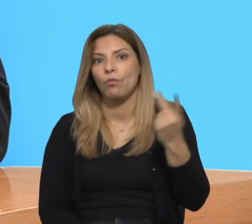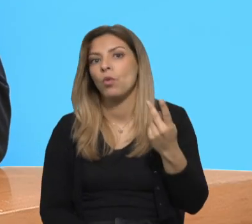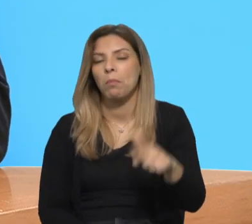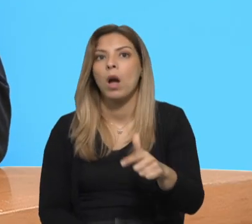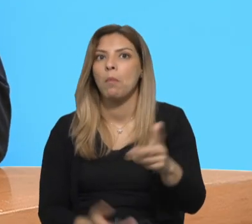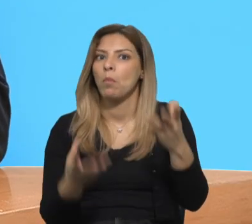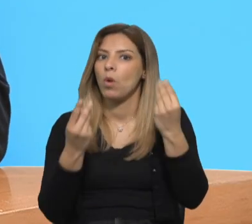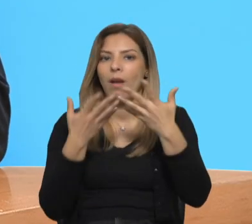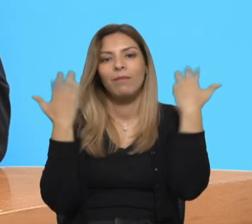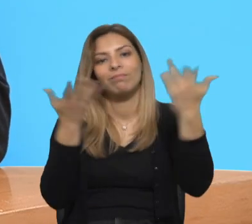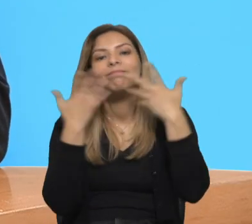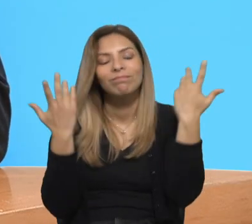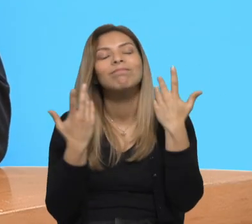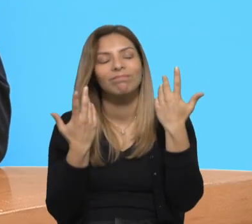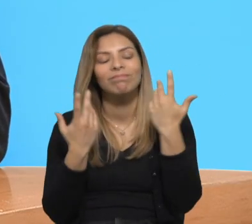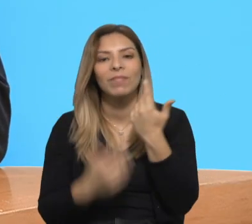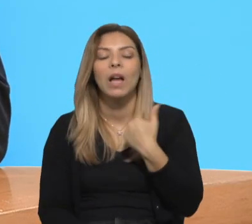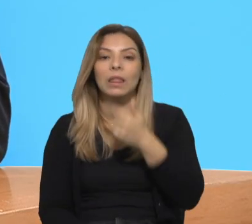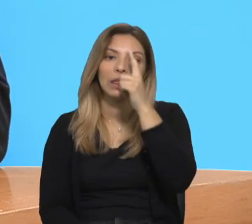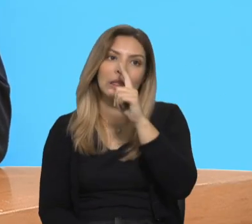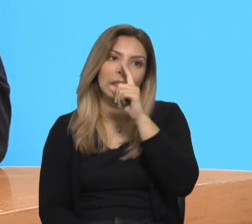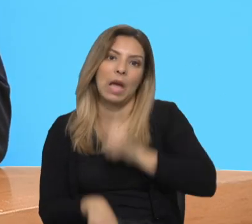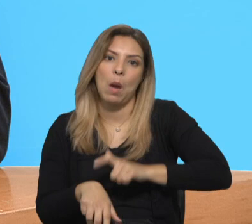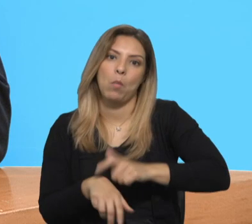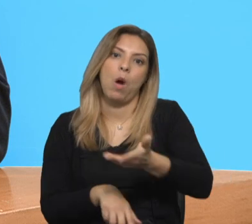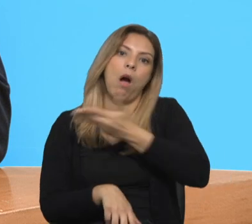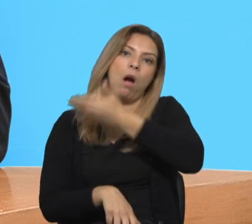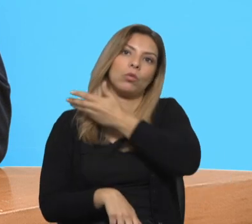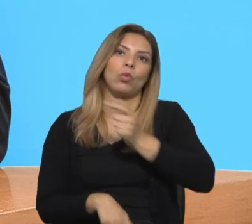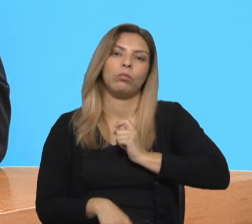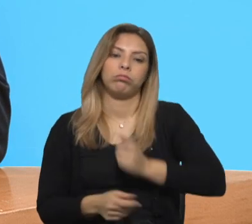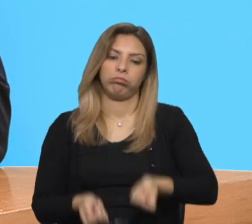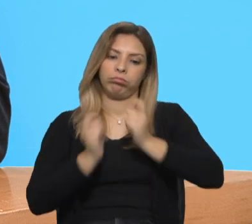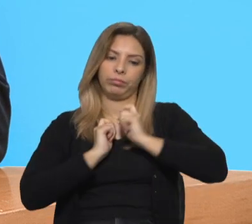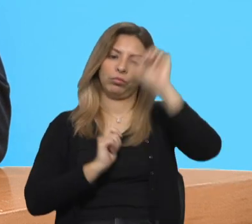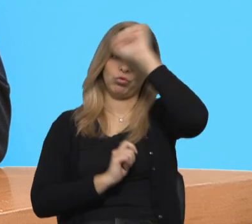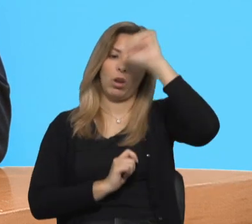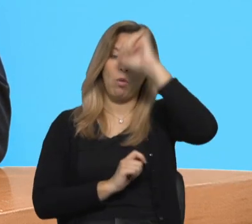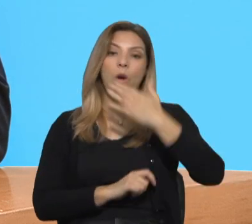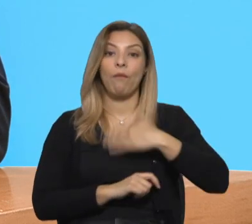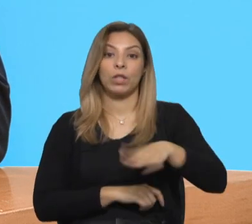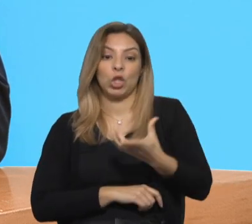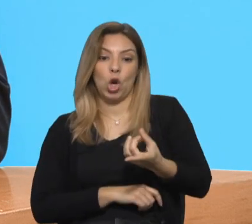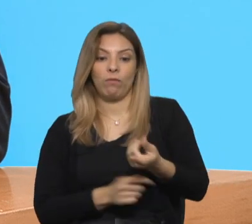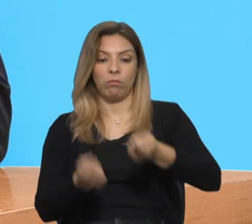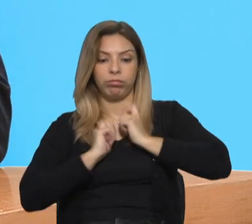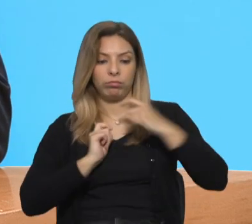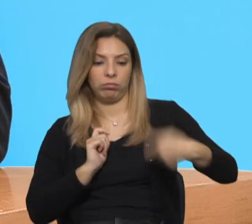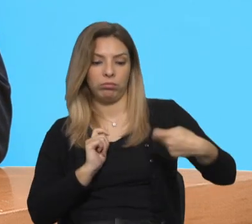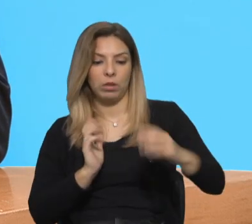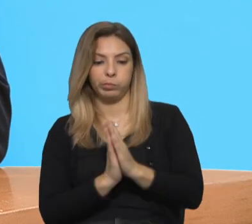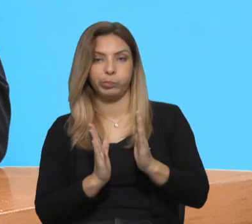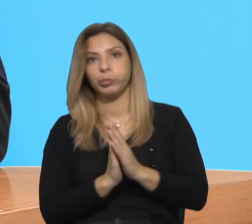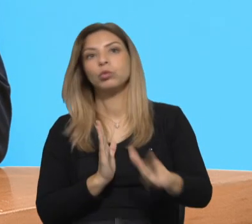tremenda. E eu, nessa altura, tinha assumido em janeiro, com 19 anos, a presidência diocesana da